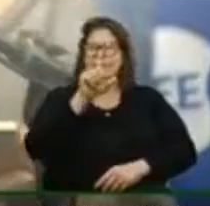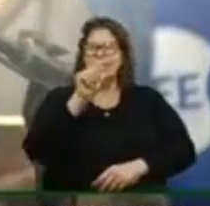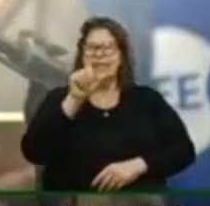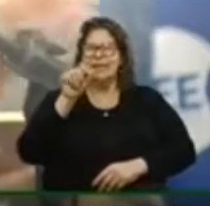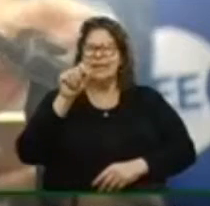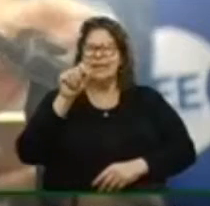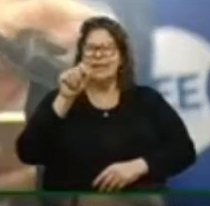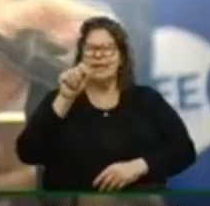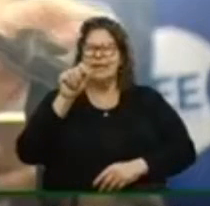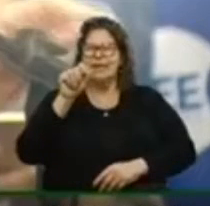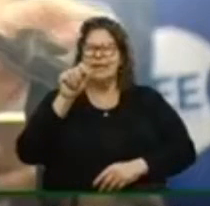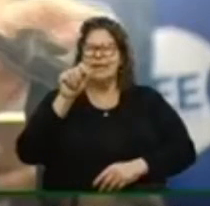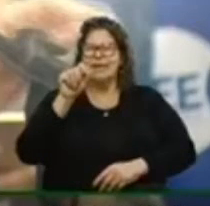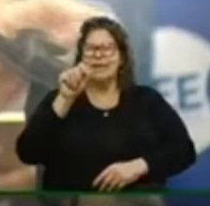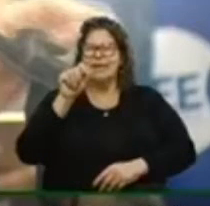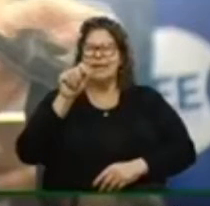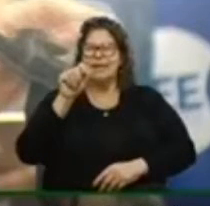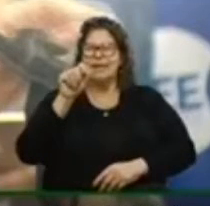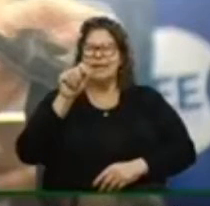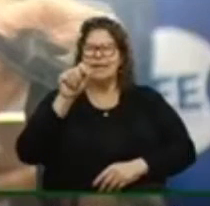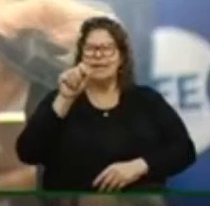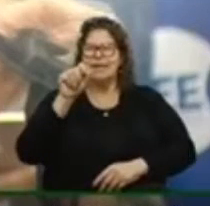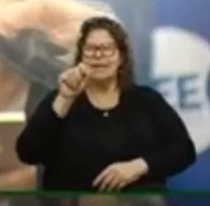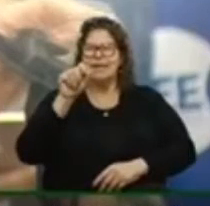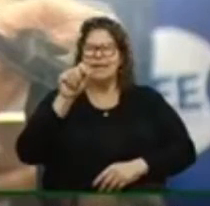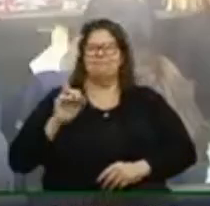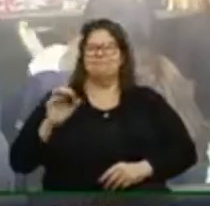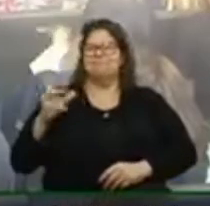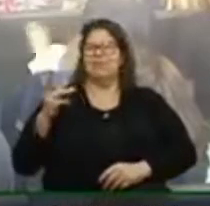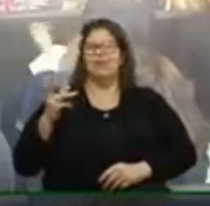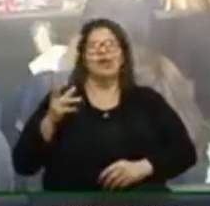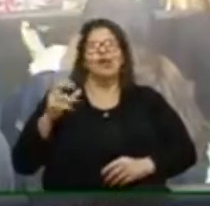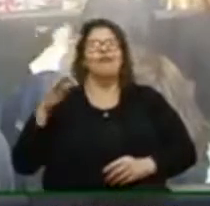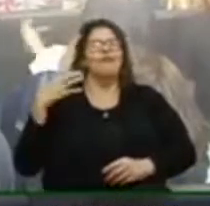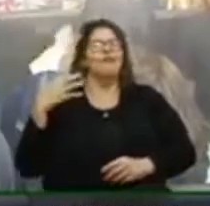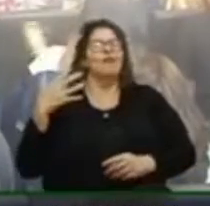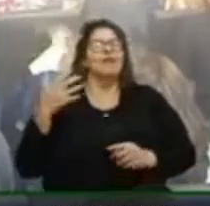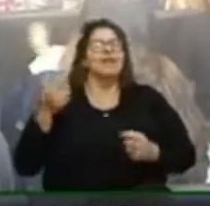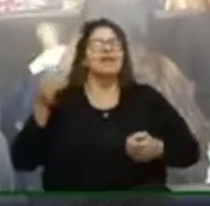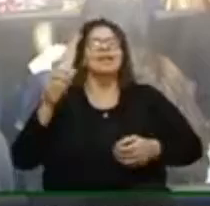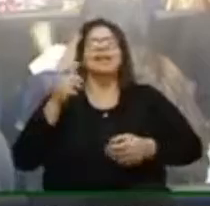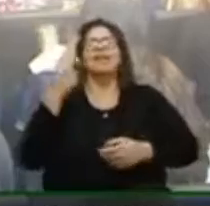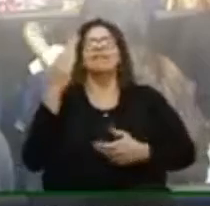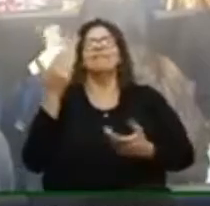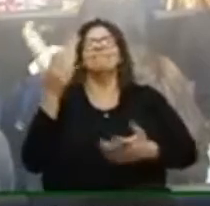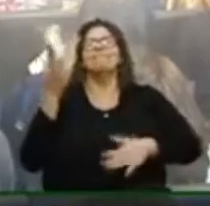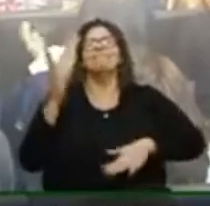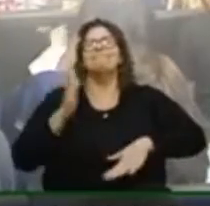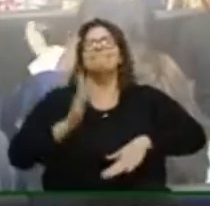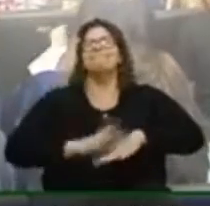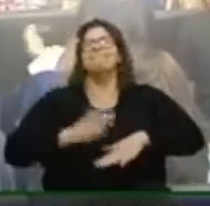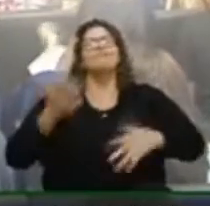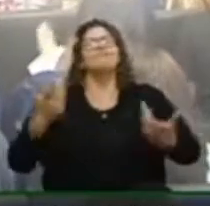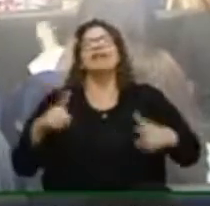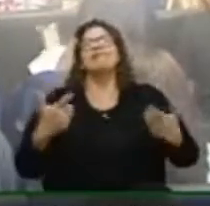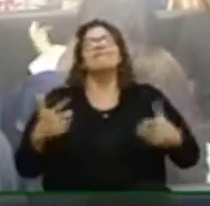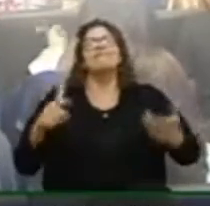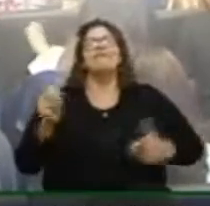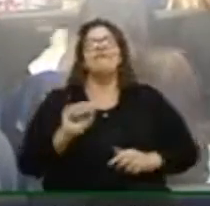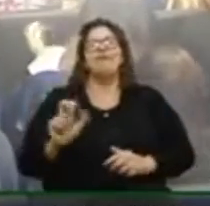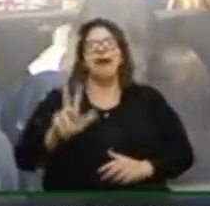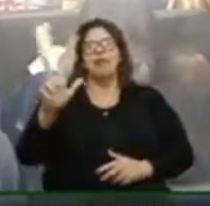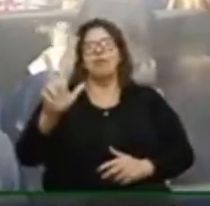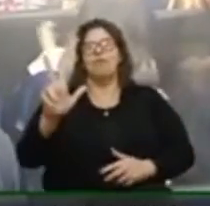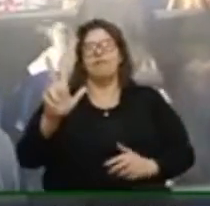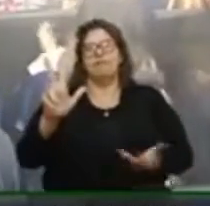da grande rio ea universidade estadual do rio ganges que que é 100